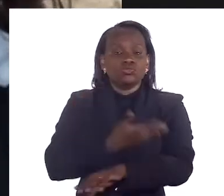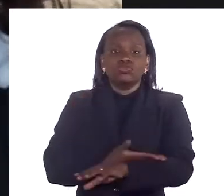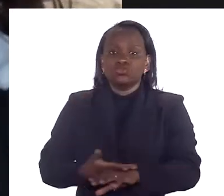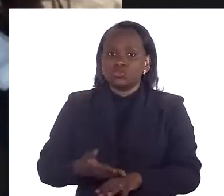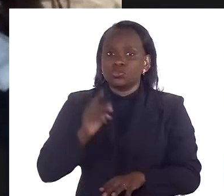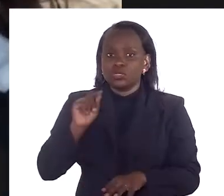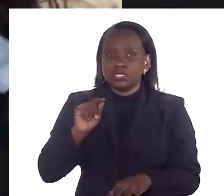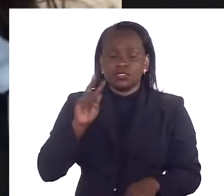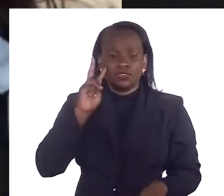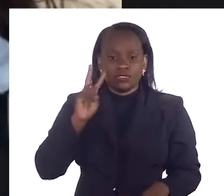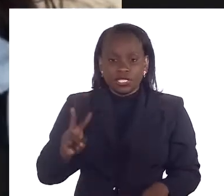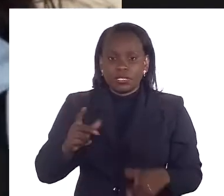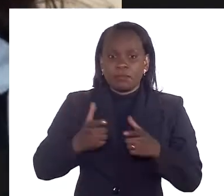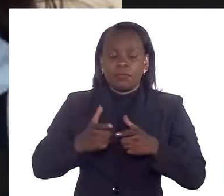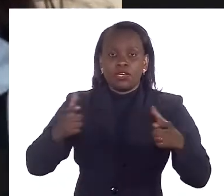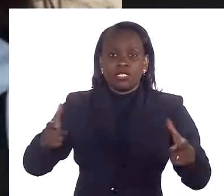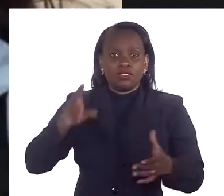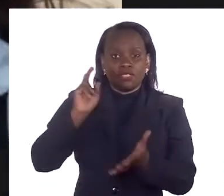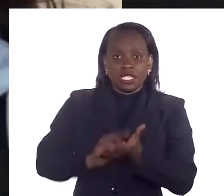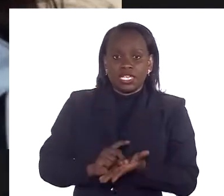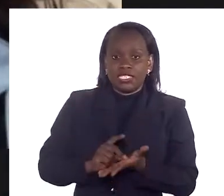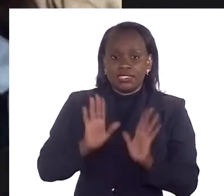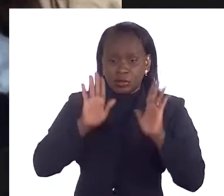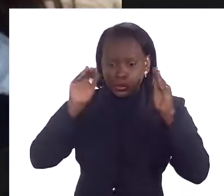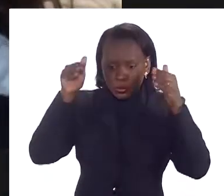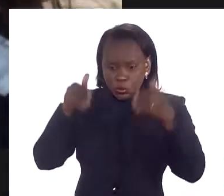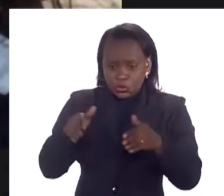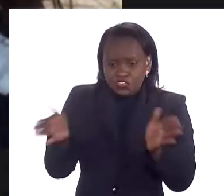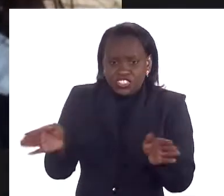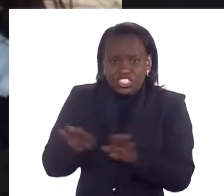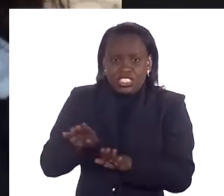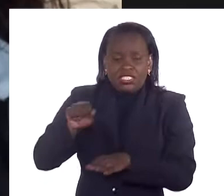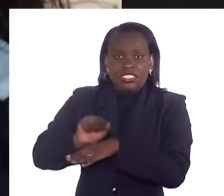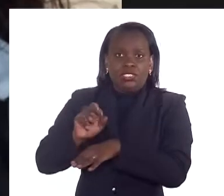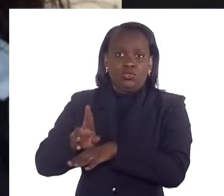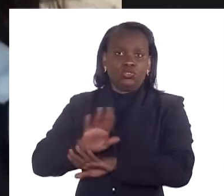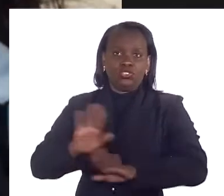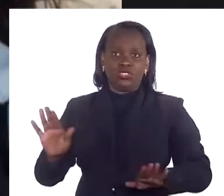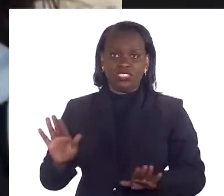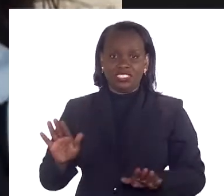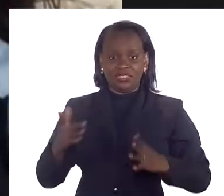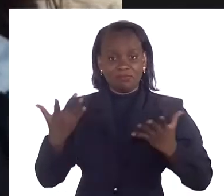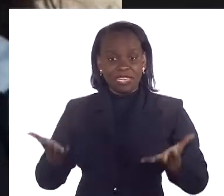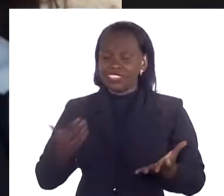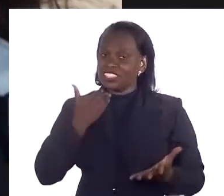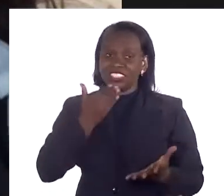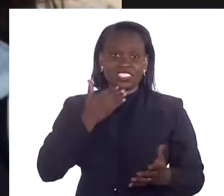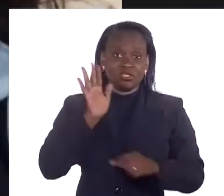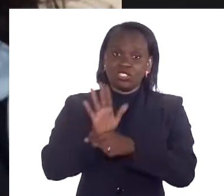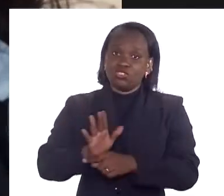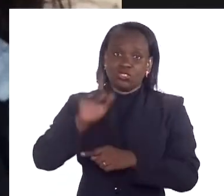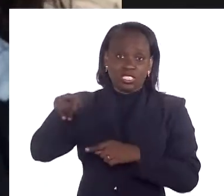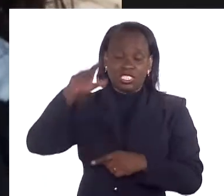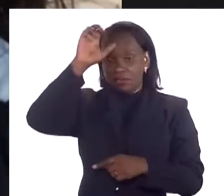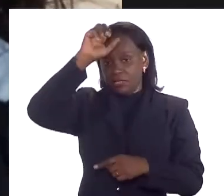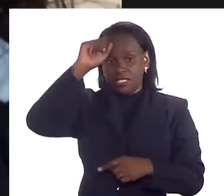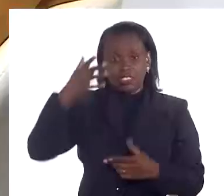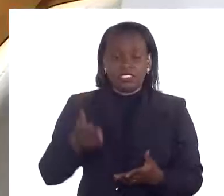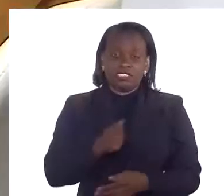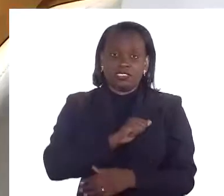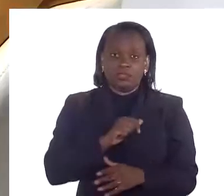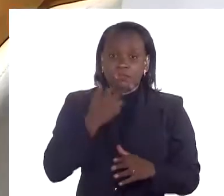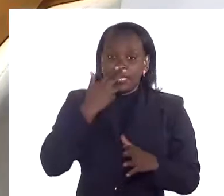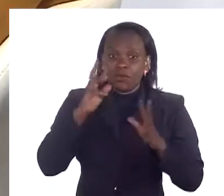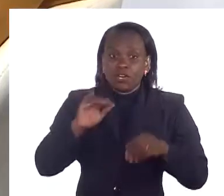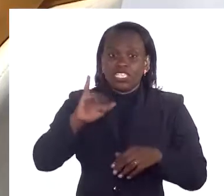muito comum a gente ver que, na maioria das realidades, fica centrado e fechado na sala de recursos. Isso não vai facilitar o processo de inclusão desse